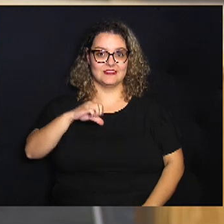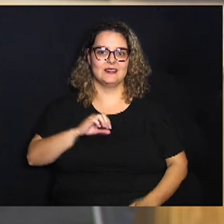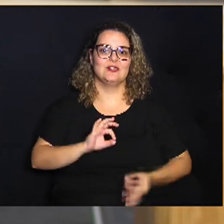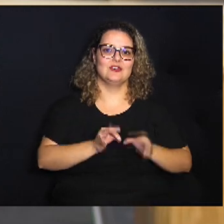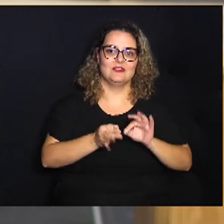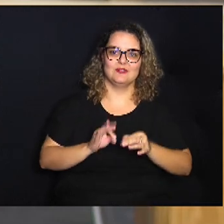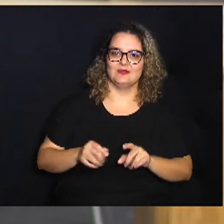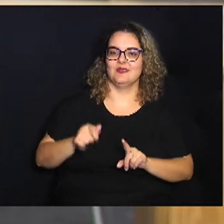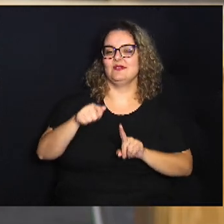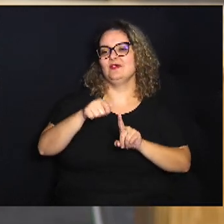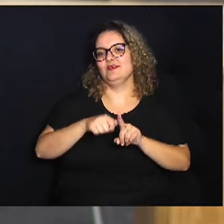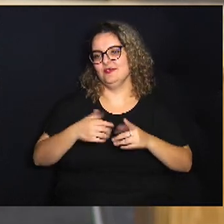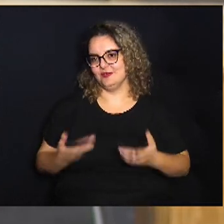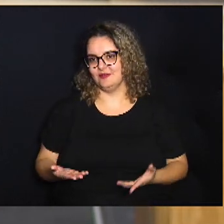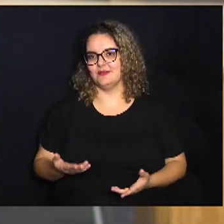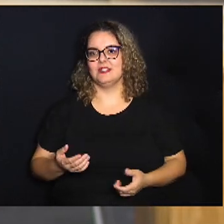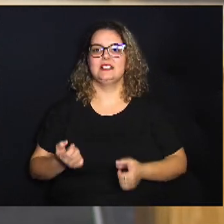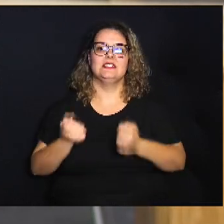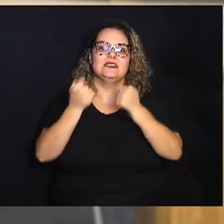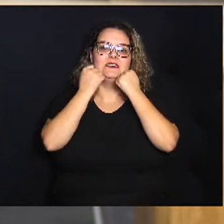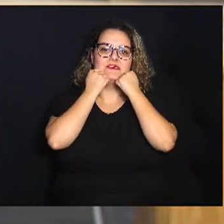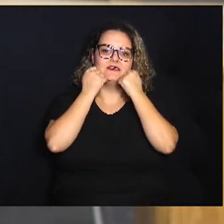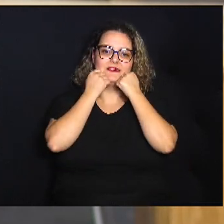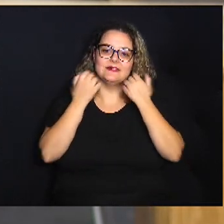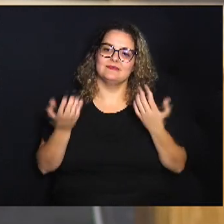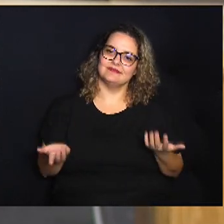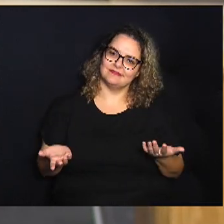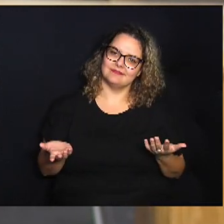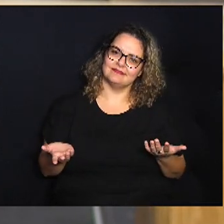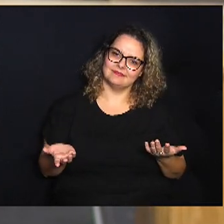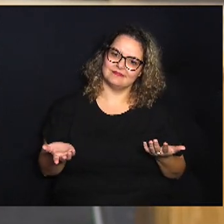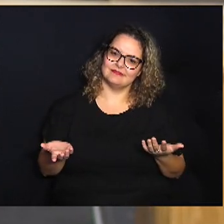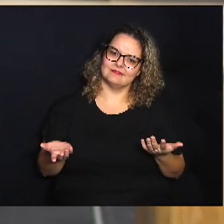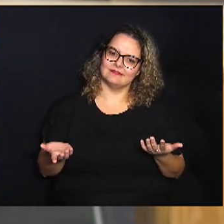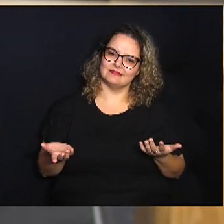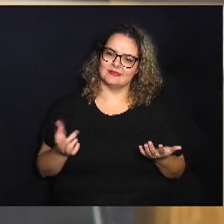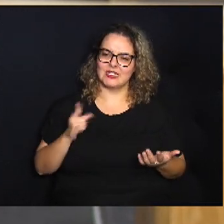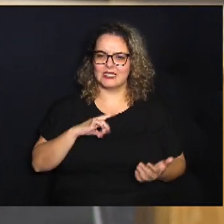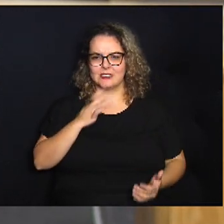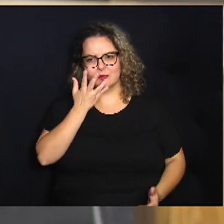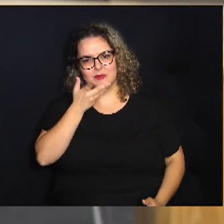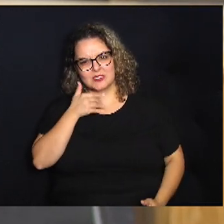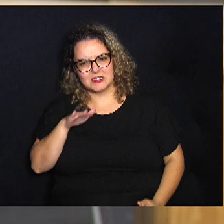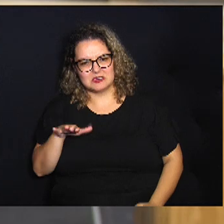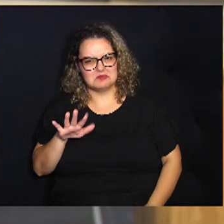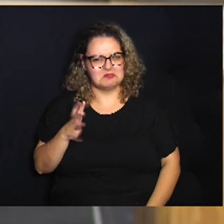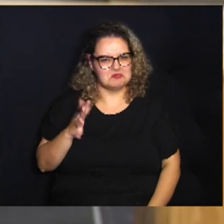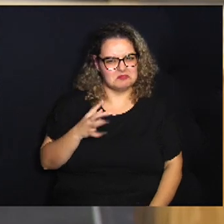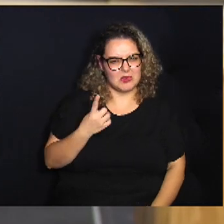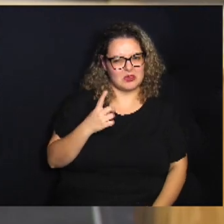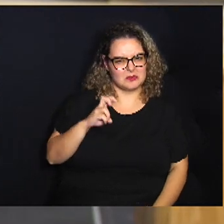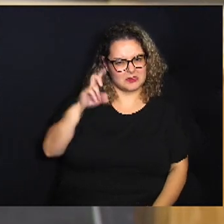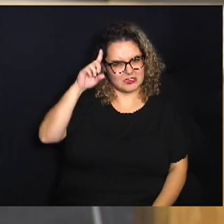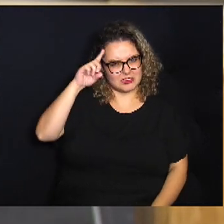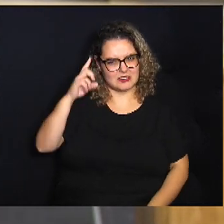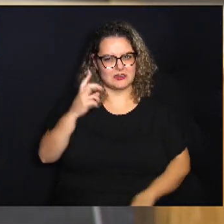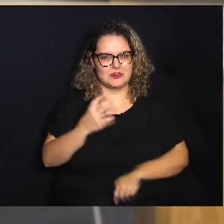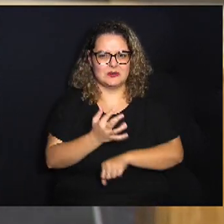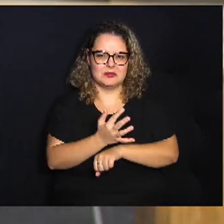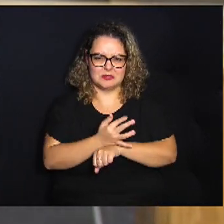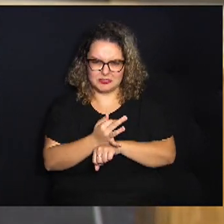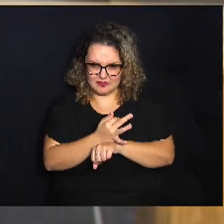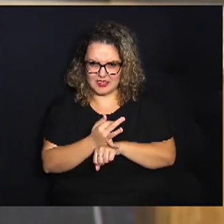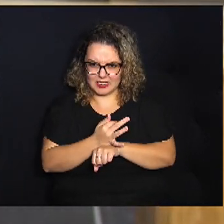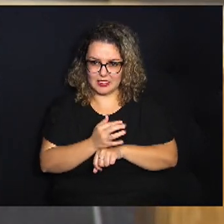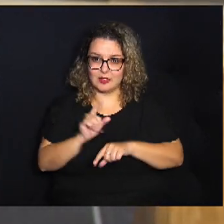este mês aí de julho. E assim, tem uma criançada que fica acho que uns 15 dias em casa. Tem outras,